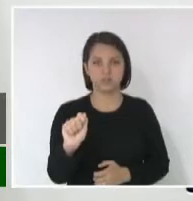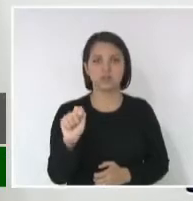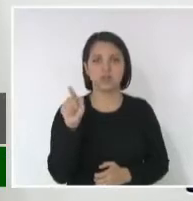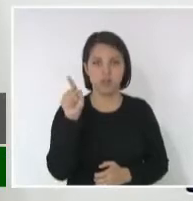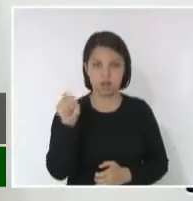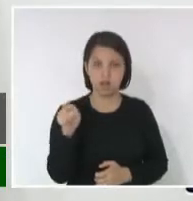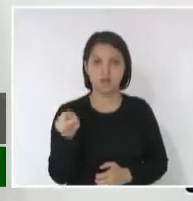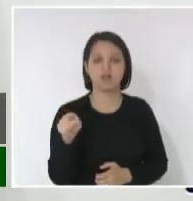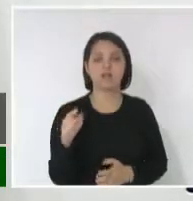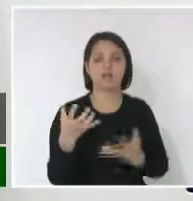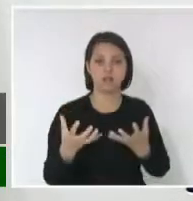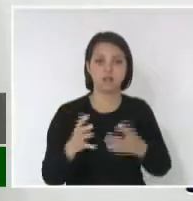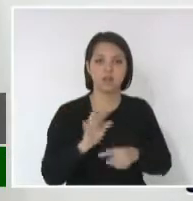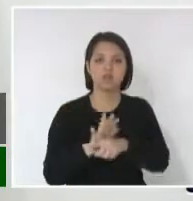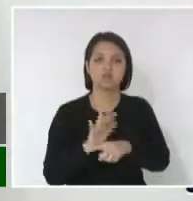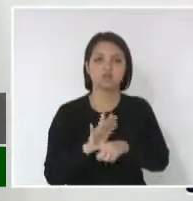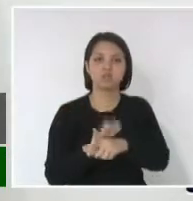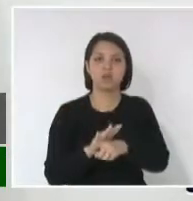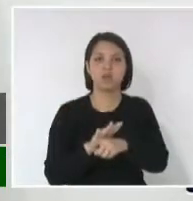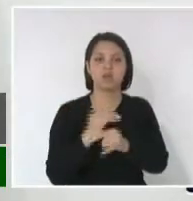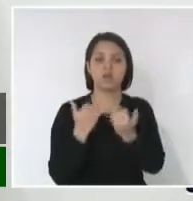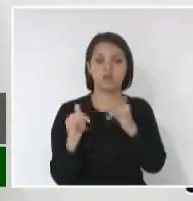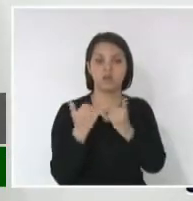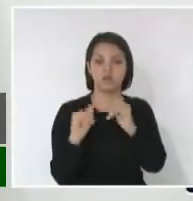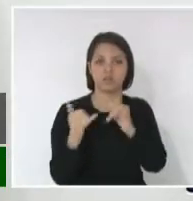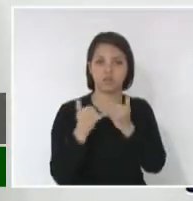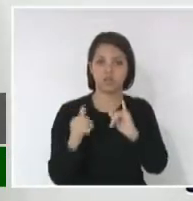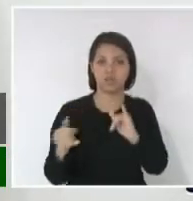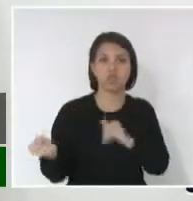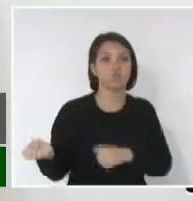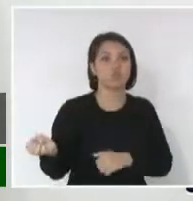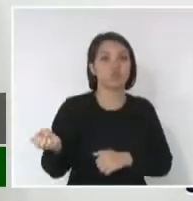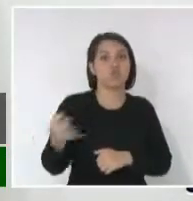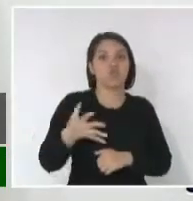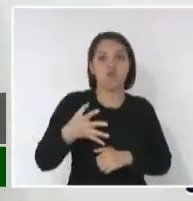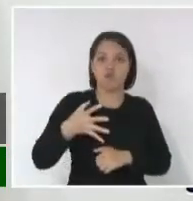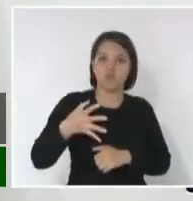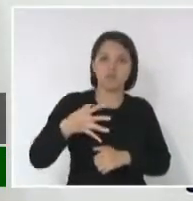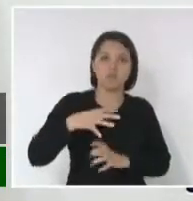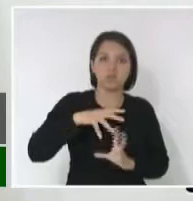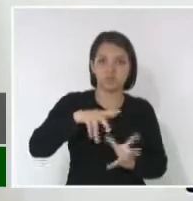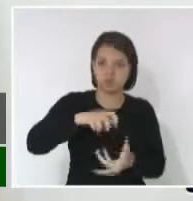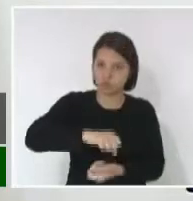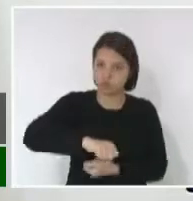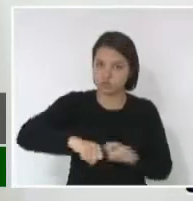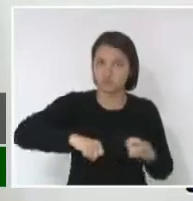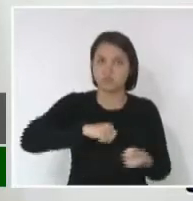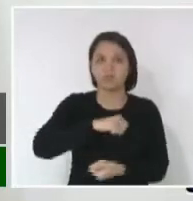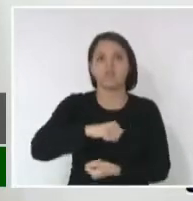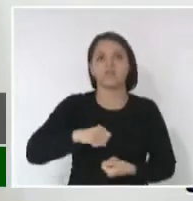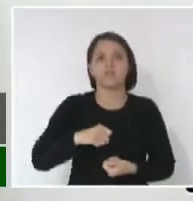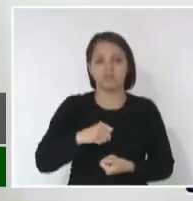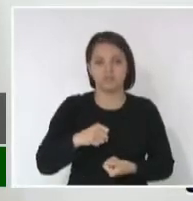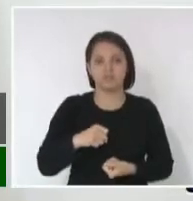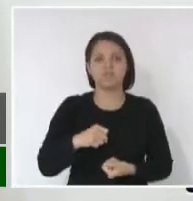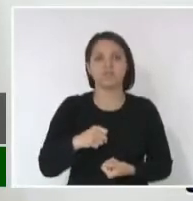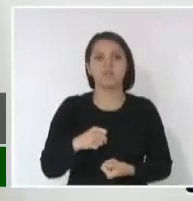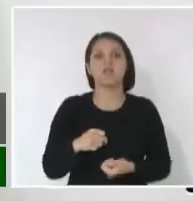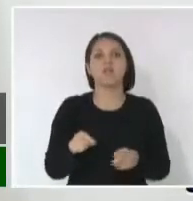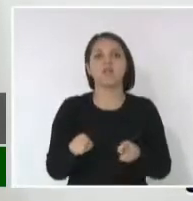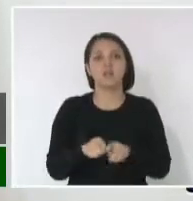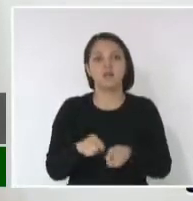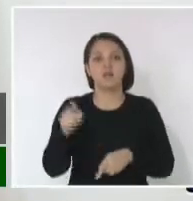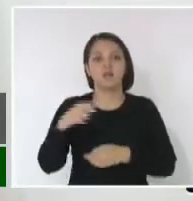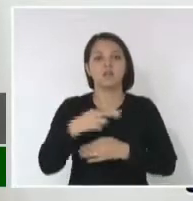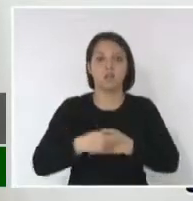energia inovadora e sustentável e que está lá no nosso município de Rio Negrinho, muito